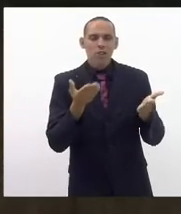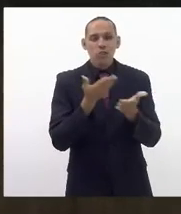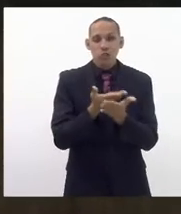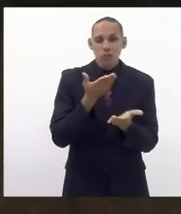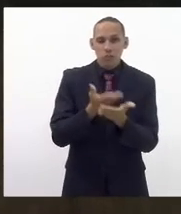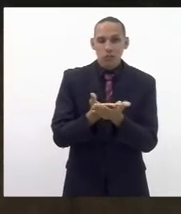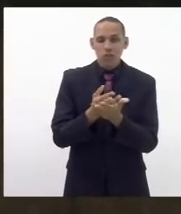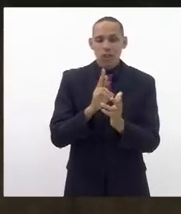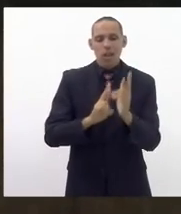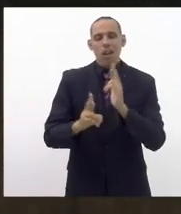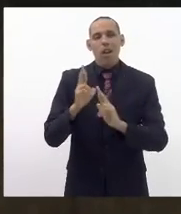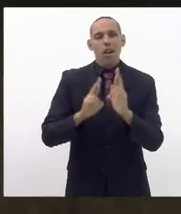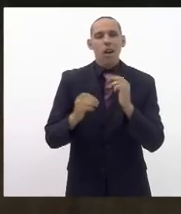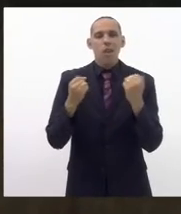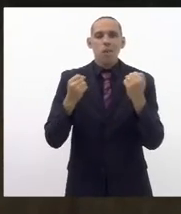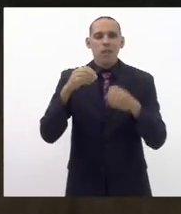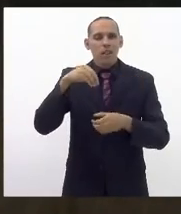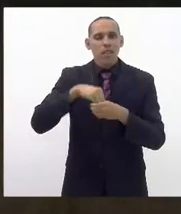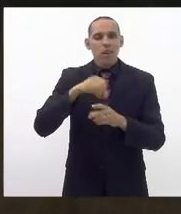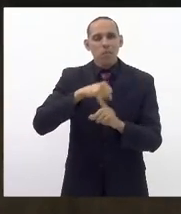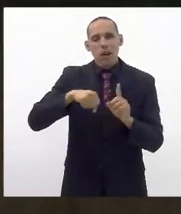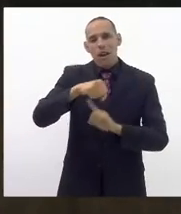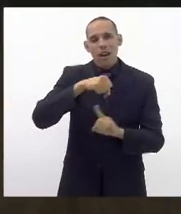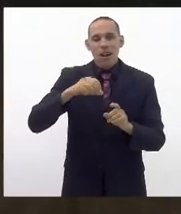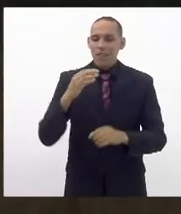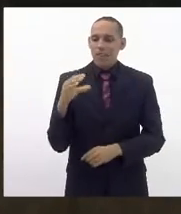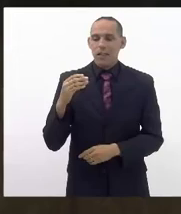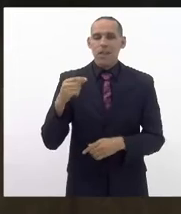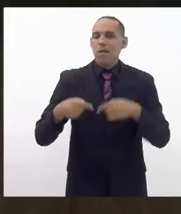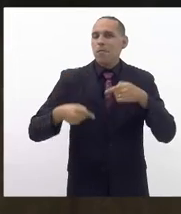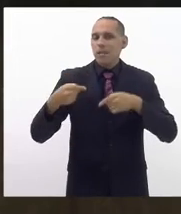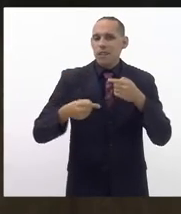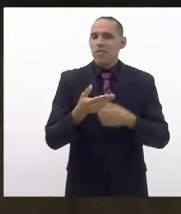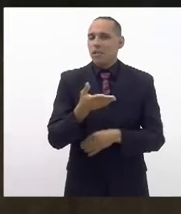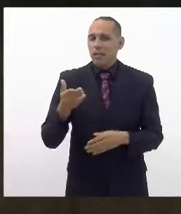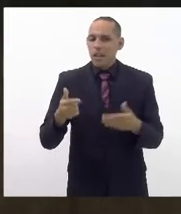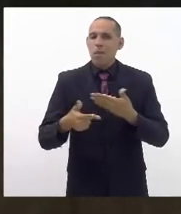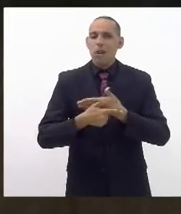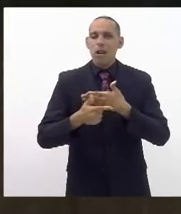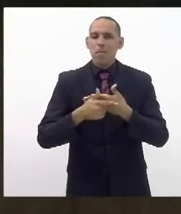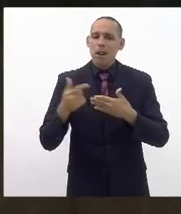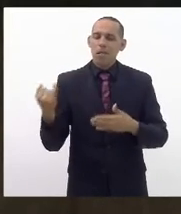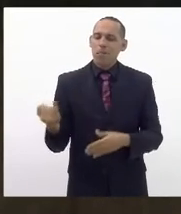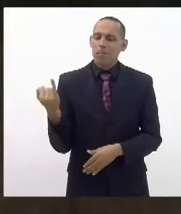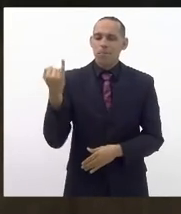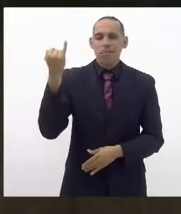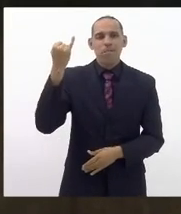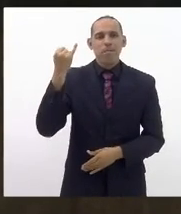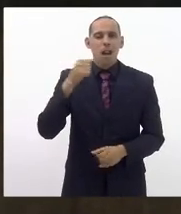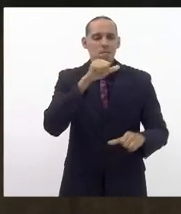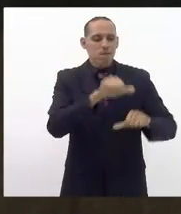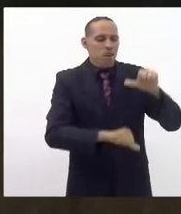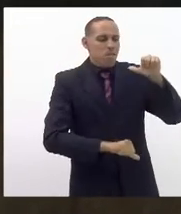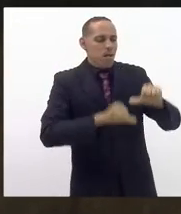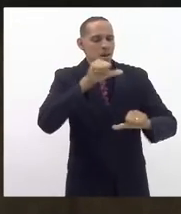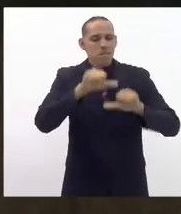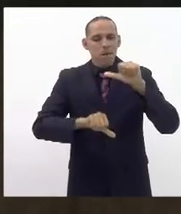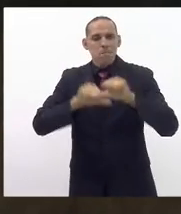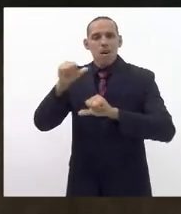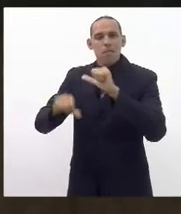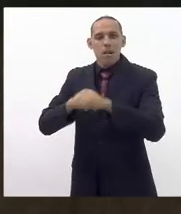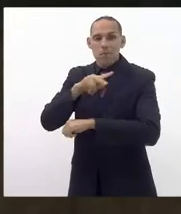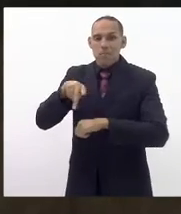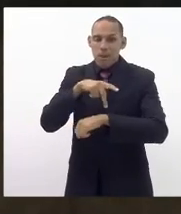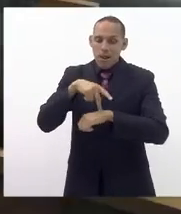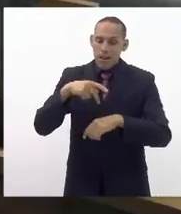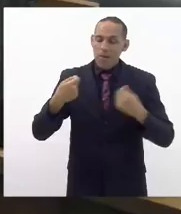as relações de poder na nossa sociedade, ciências políticas, terão um papel fundamental nas transformações que o nosso país